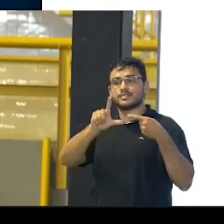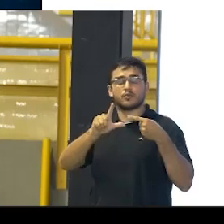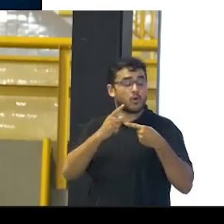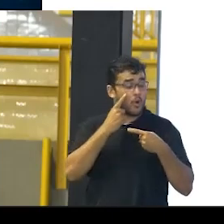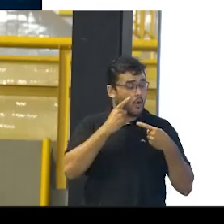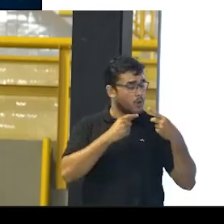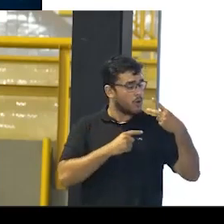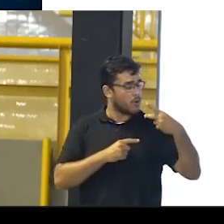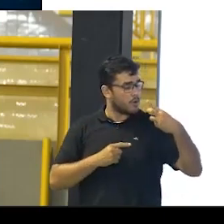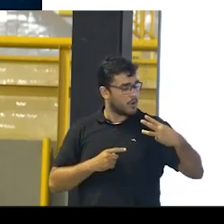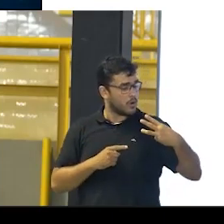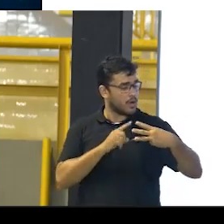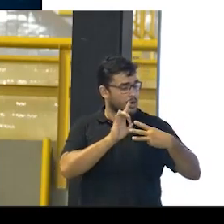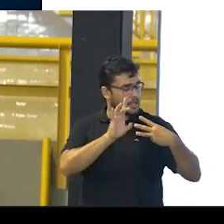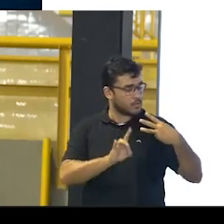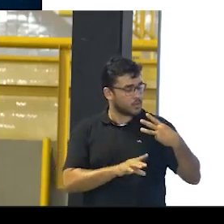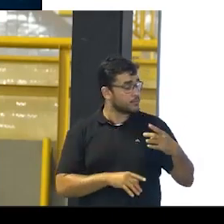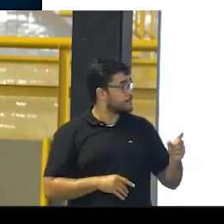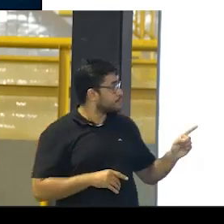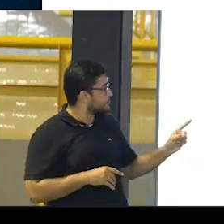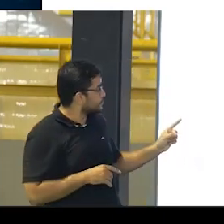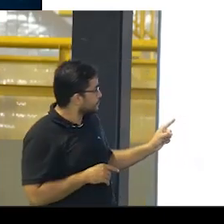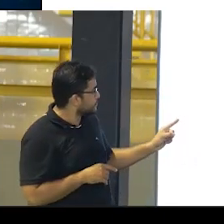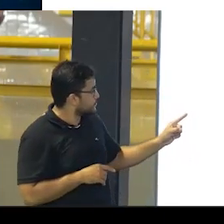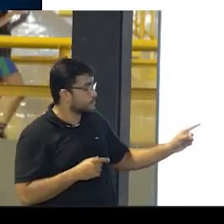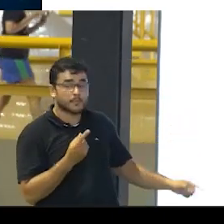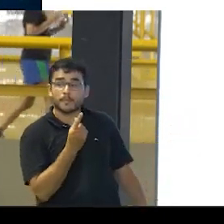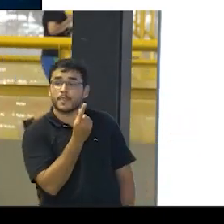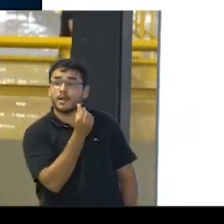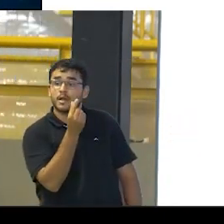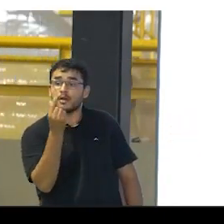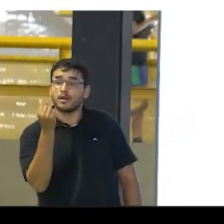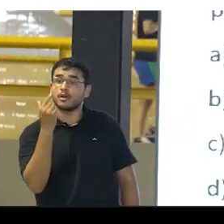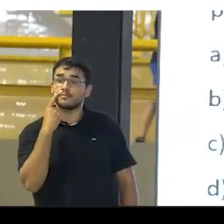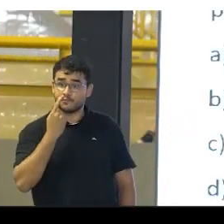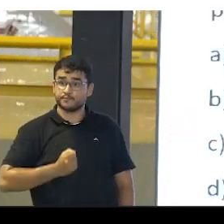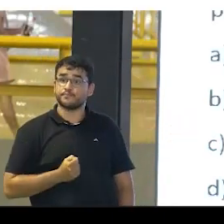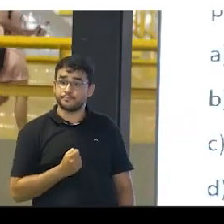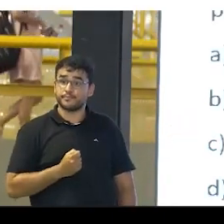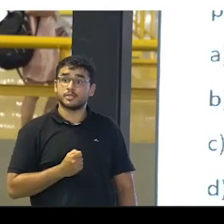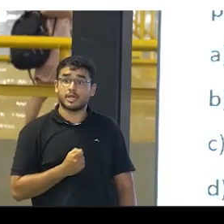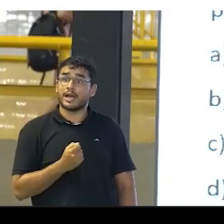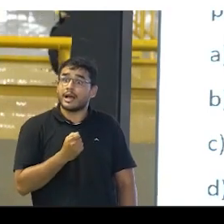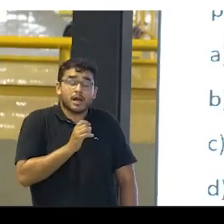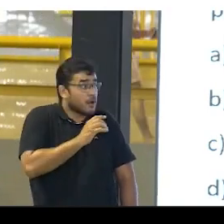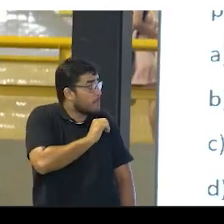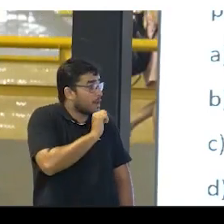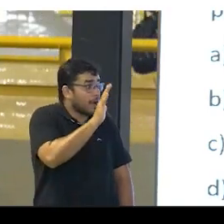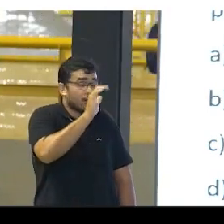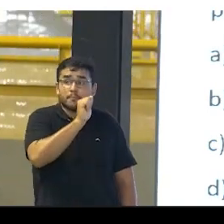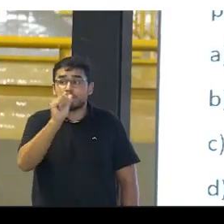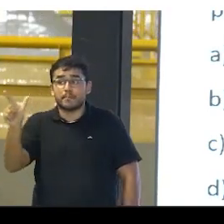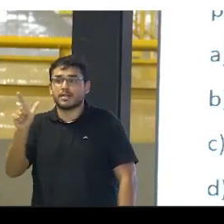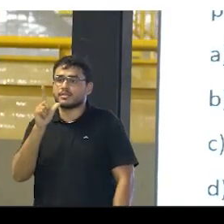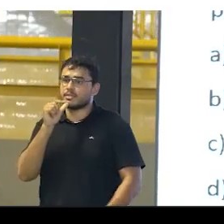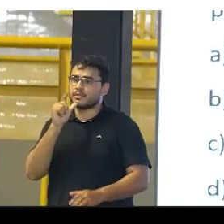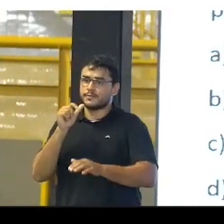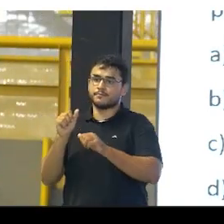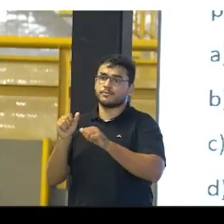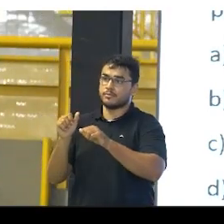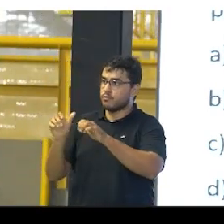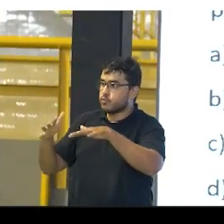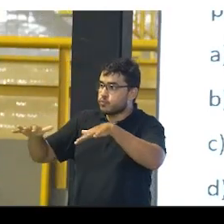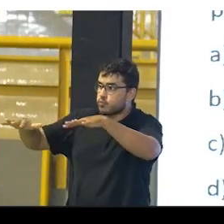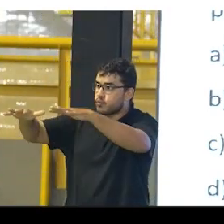carvão, R$350. Um preço muito mais salgado do que a hidroeletricidade. Ok? Fazer, né? Fazer uma questãozinha?